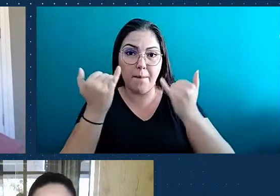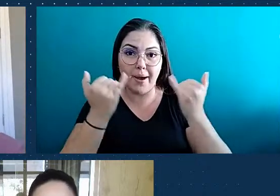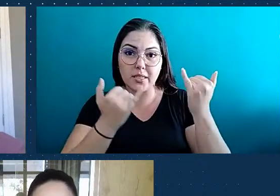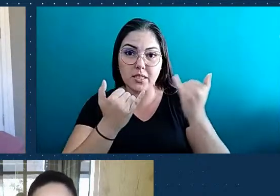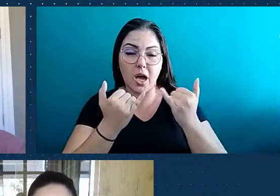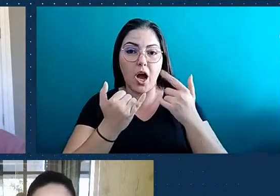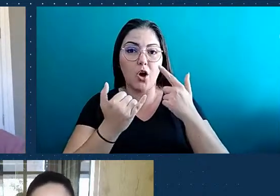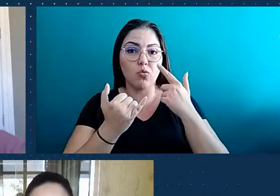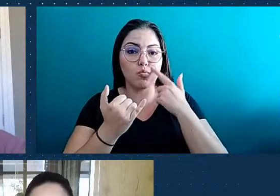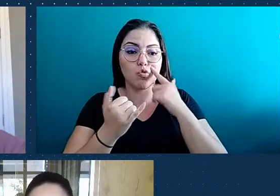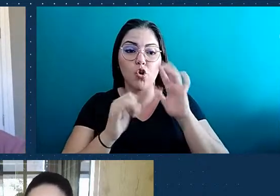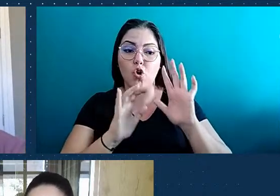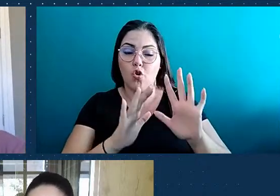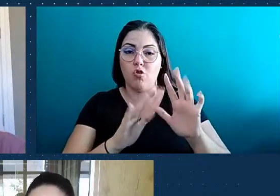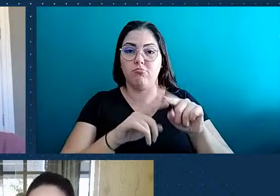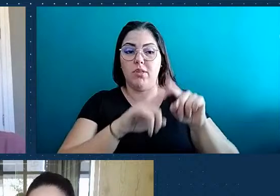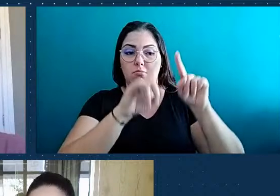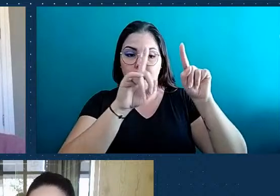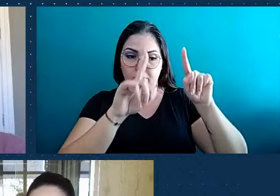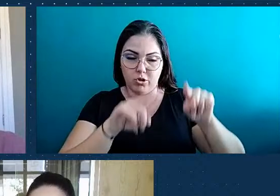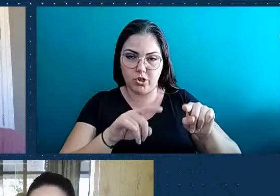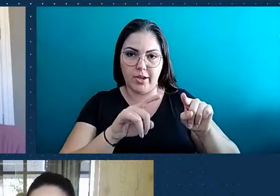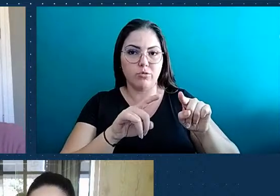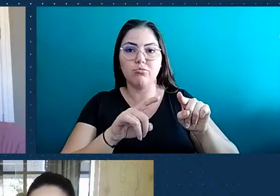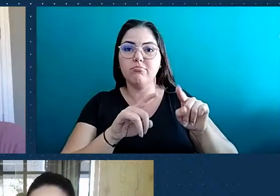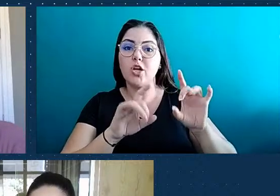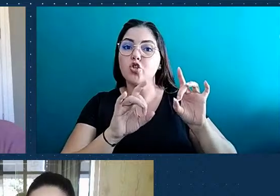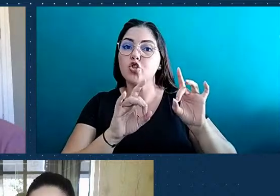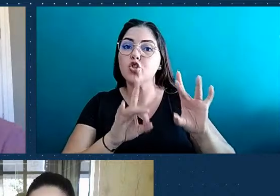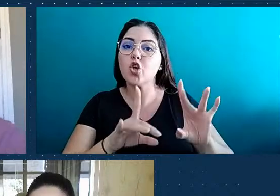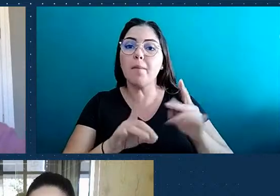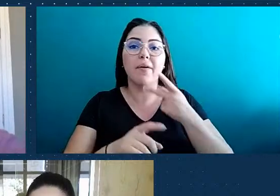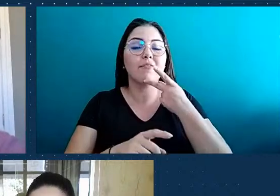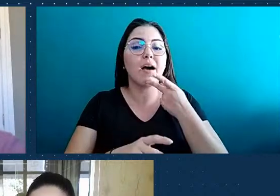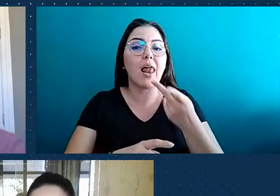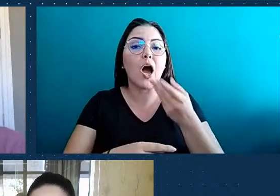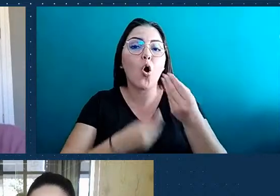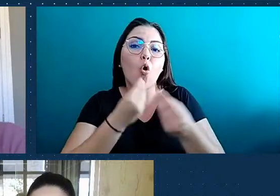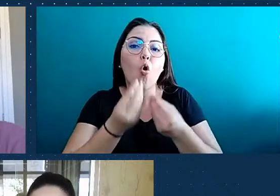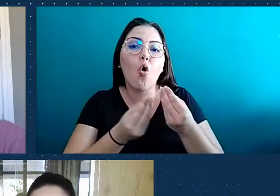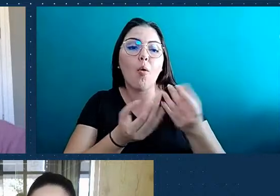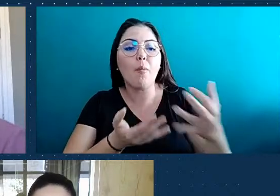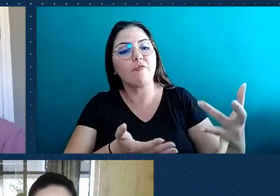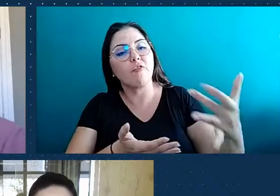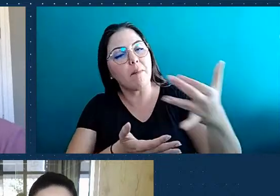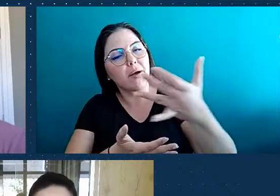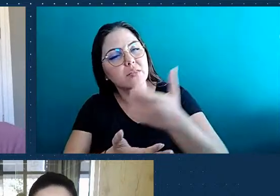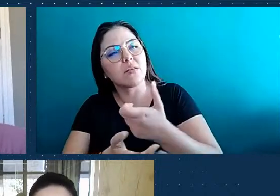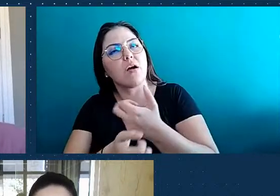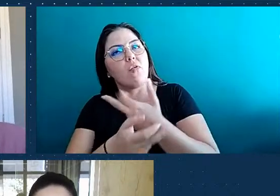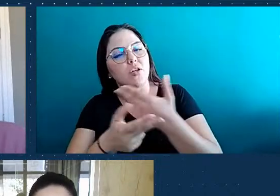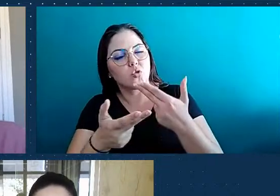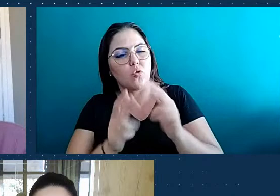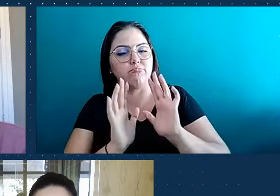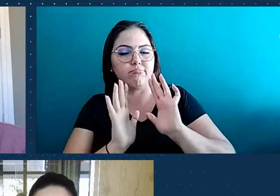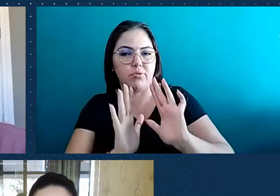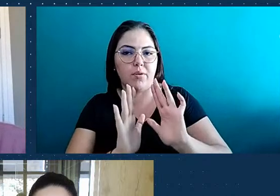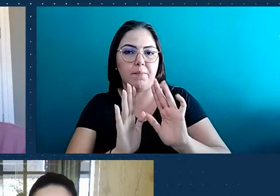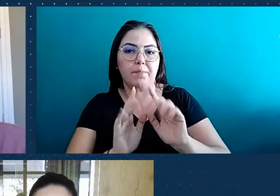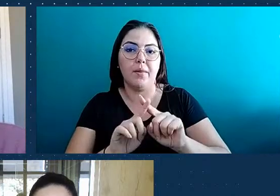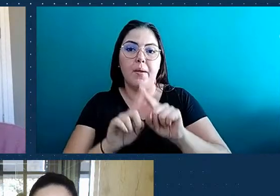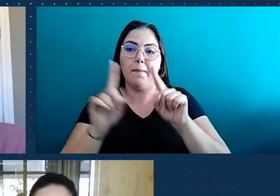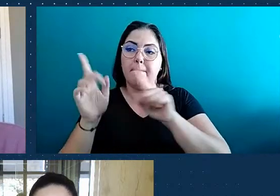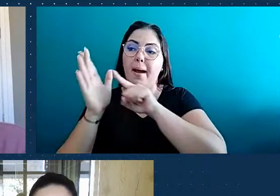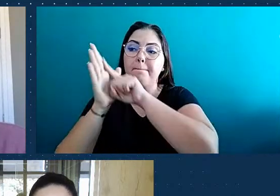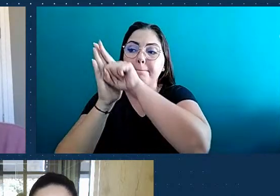ser divulgados em outros gêneros, não no projeto, né? Dados, resultados, a gente divulga aí, já não é mais o gênero